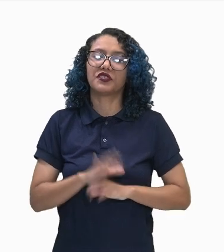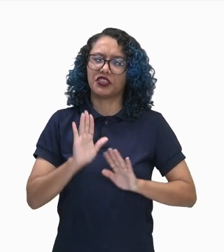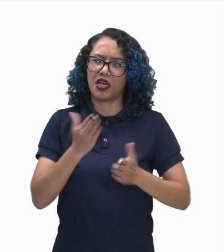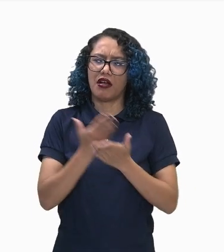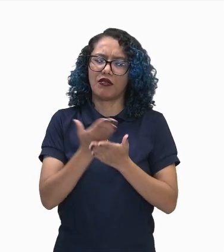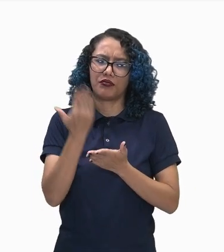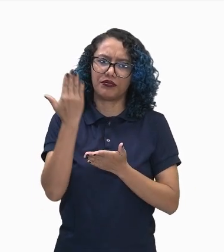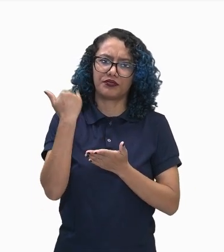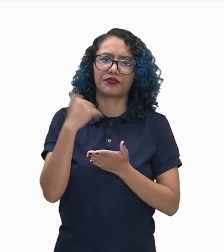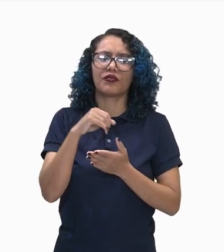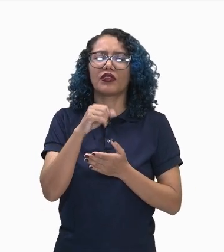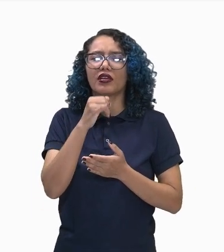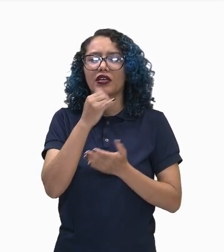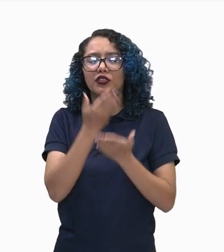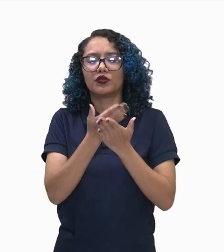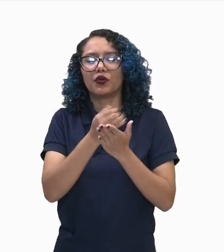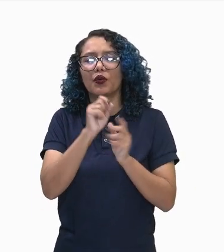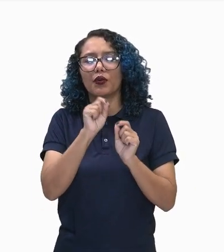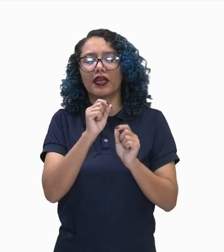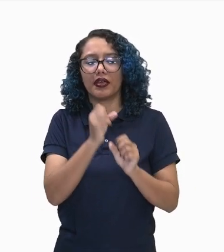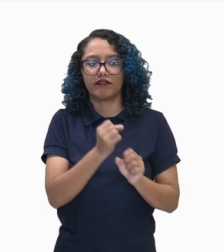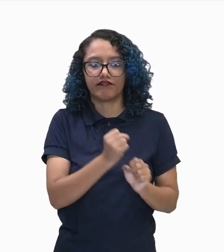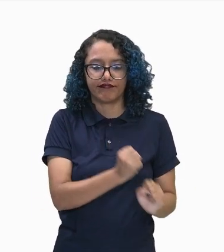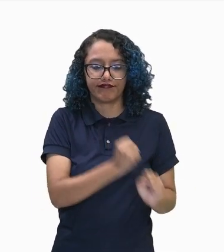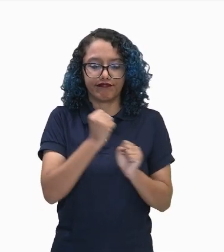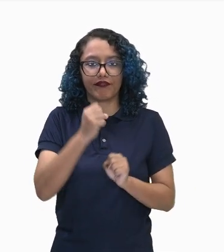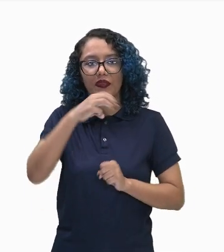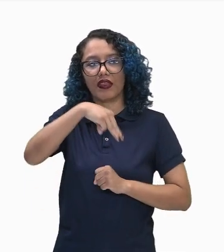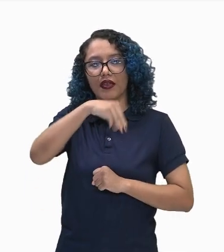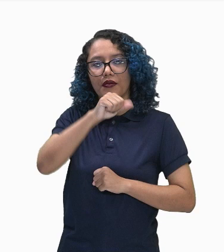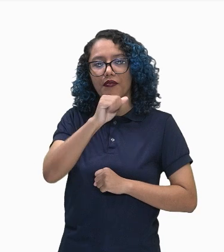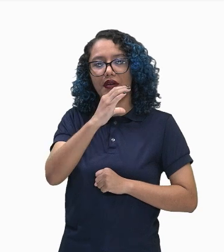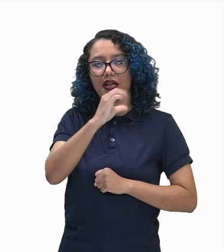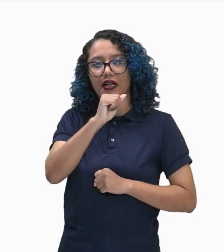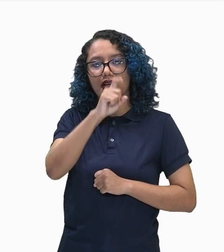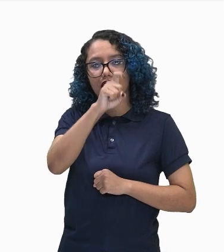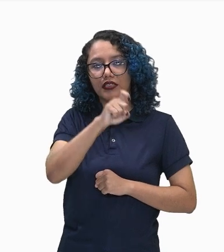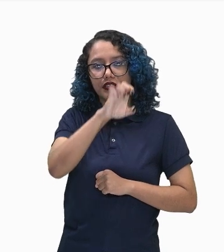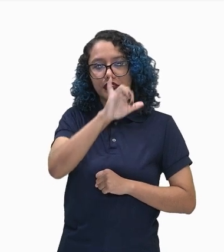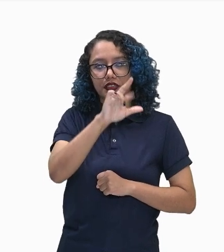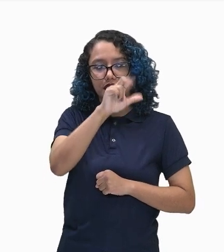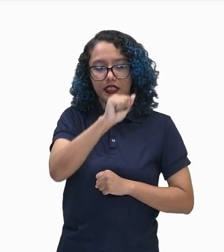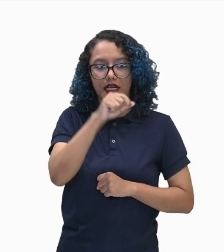que macaxeira, aqui para nós, lá no sul, é